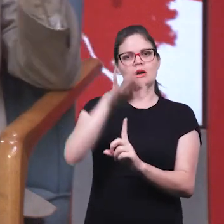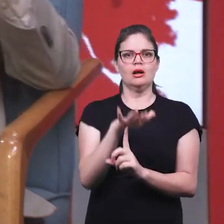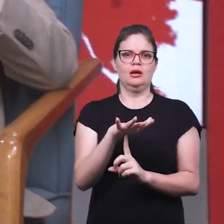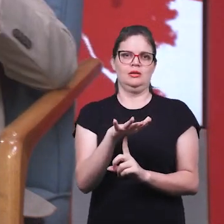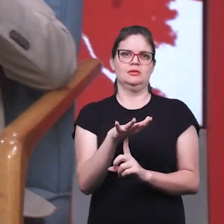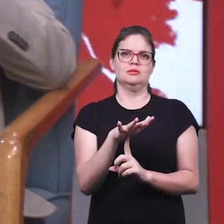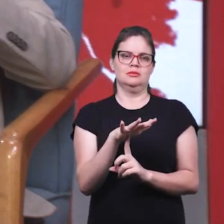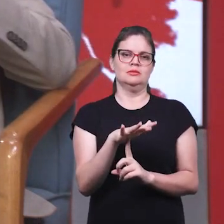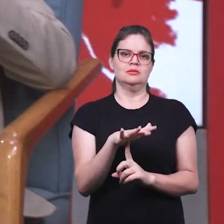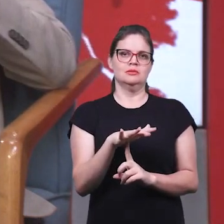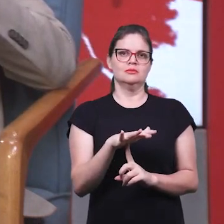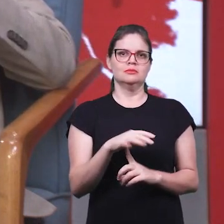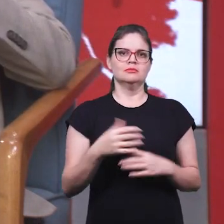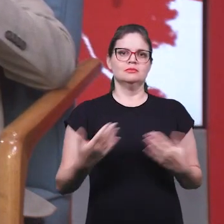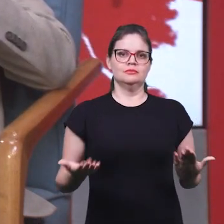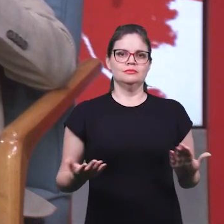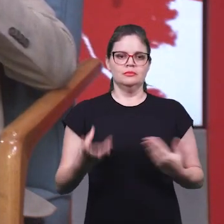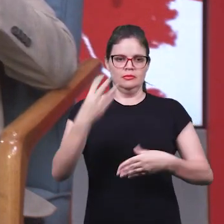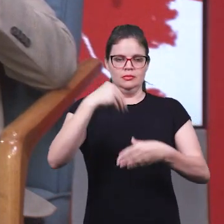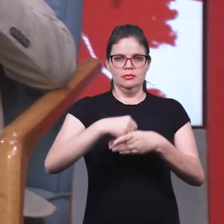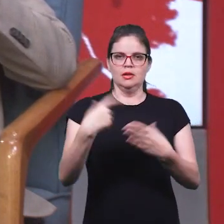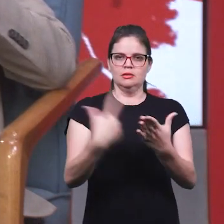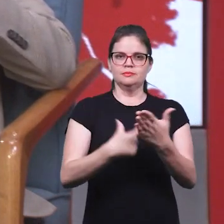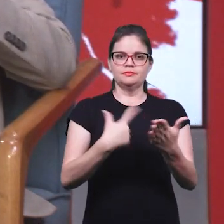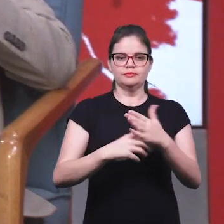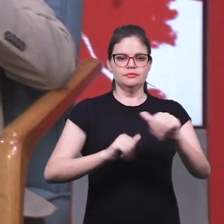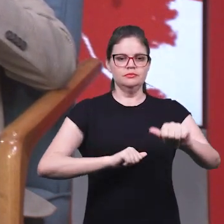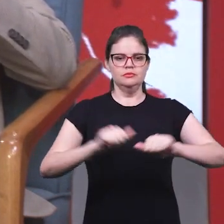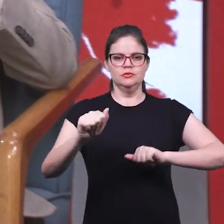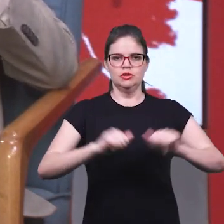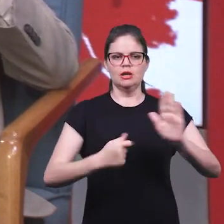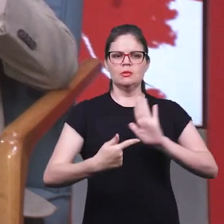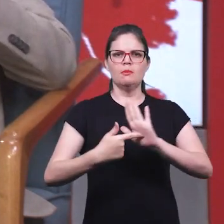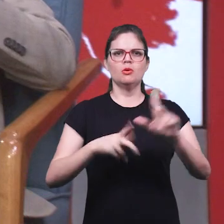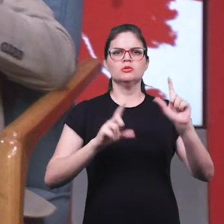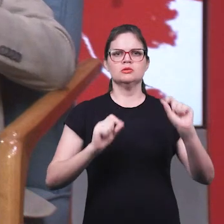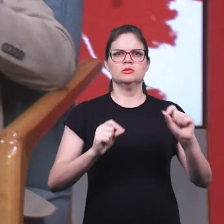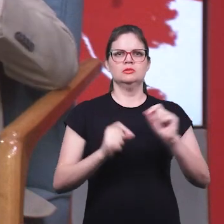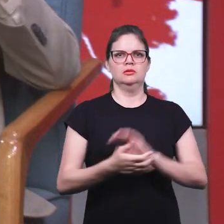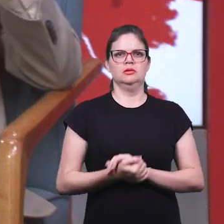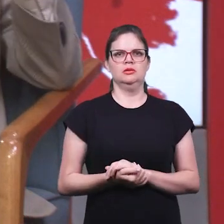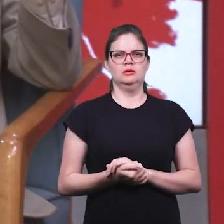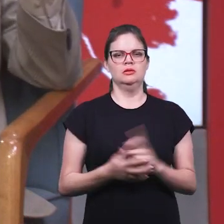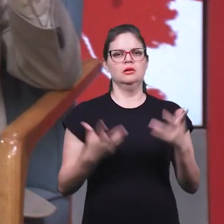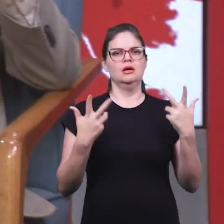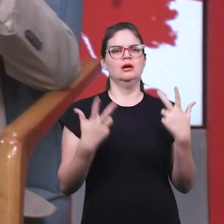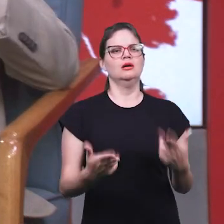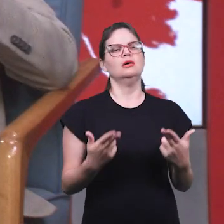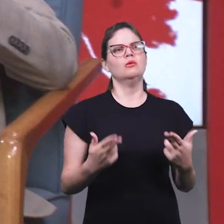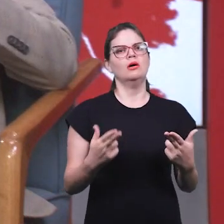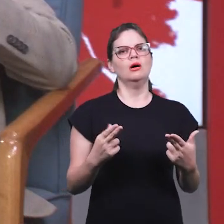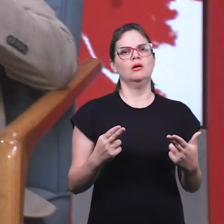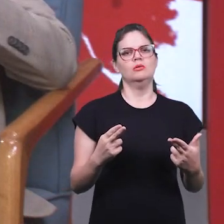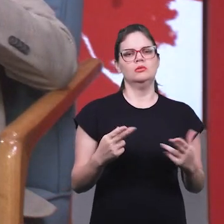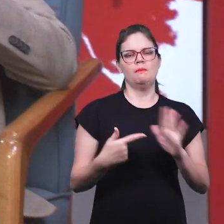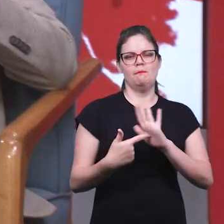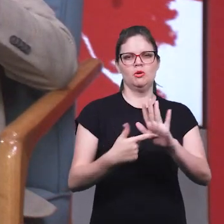exemplo disso está no próprio livro de Atos, quando escreve diáconos, como o caso